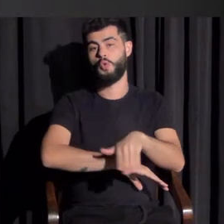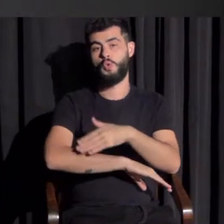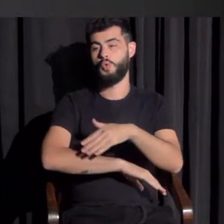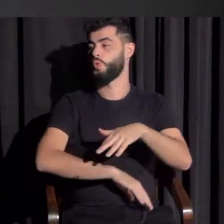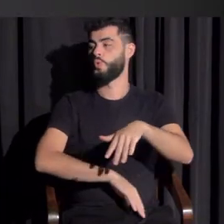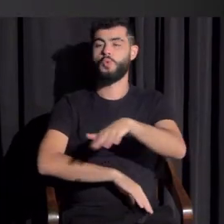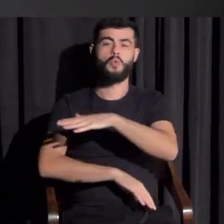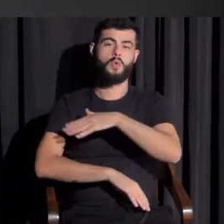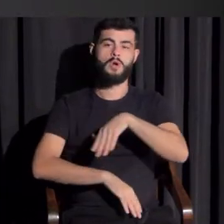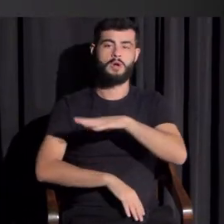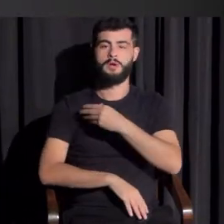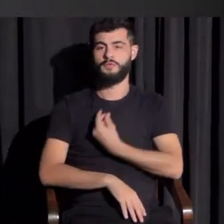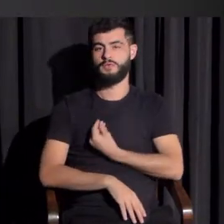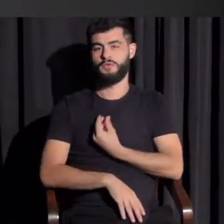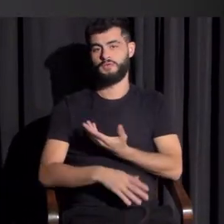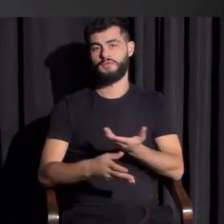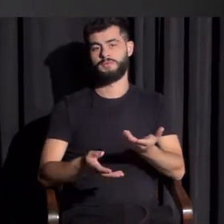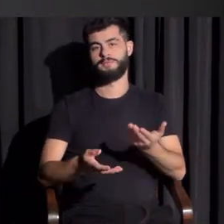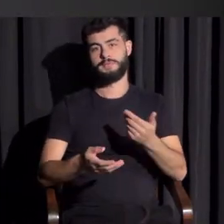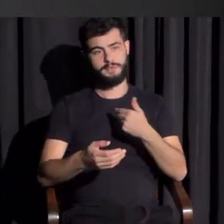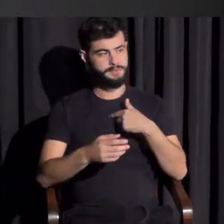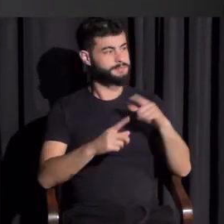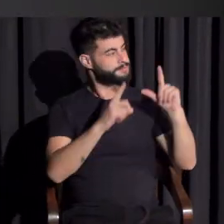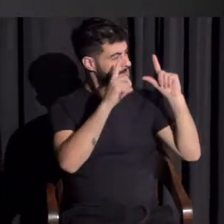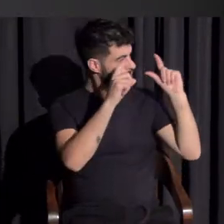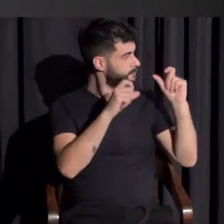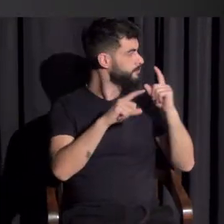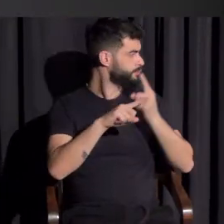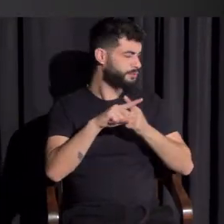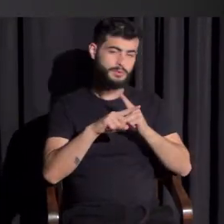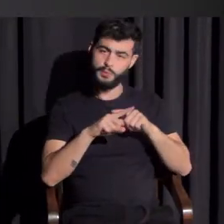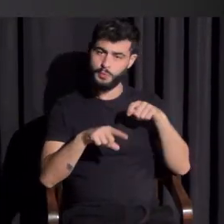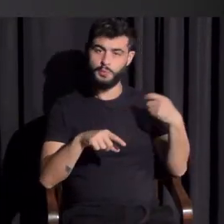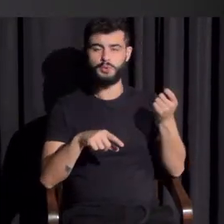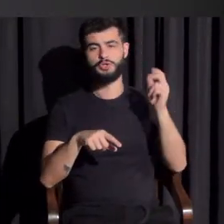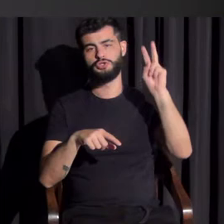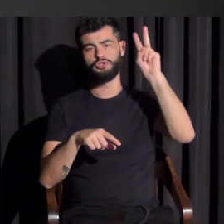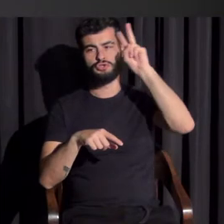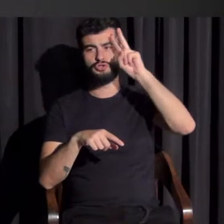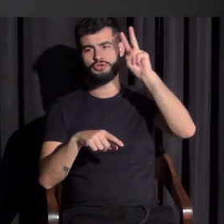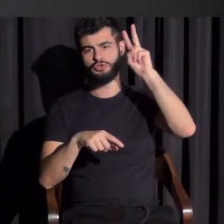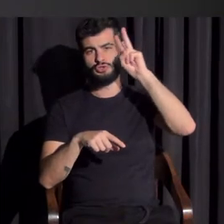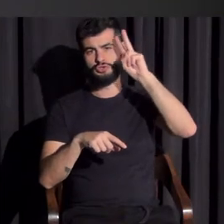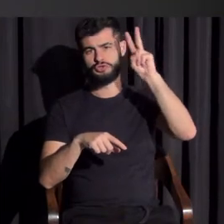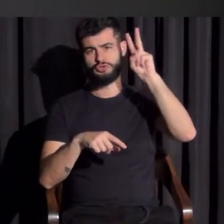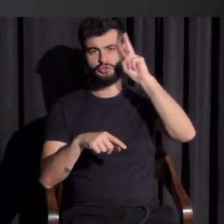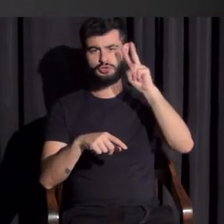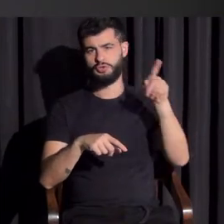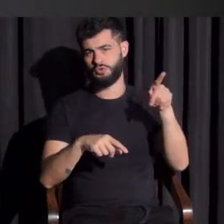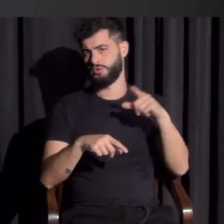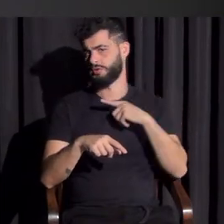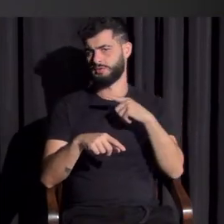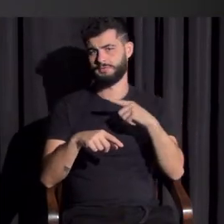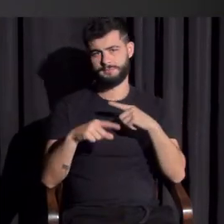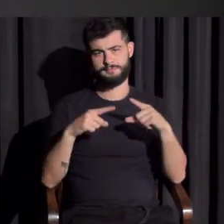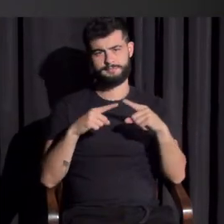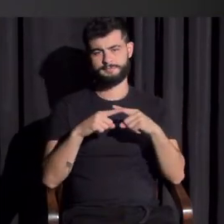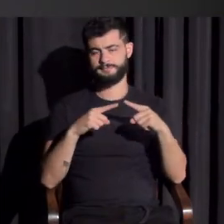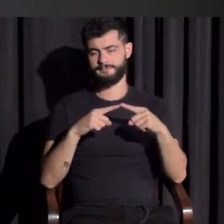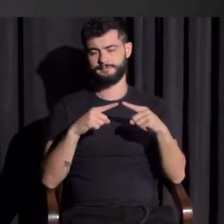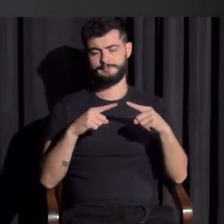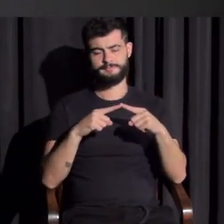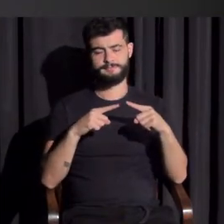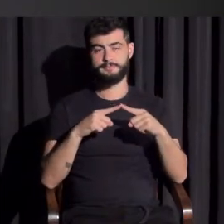esses desenhos são fontes históricas e, portanto, exigem de nós, na composição da sua forma de